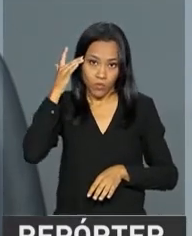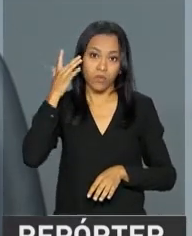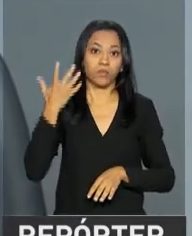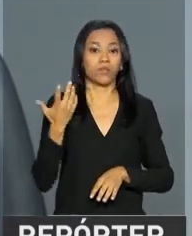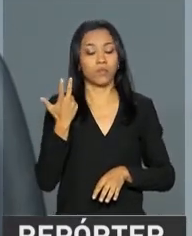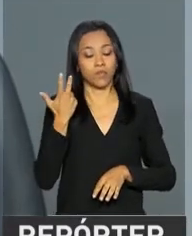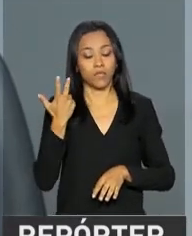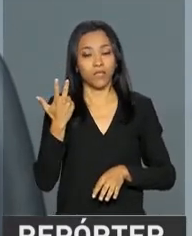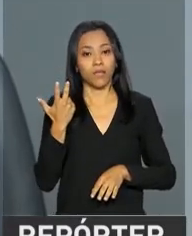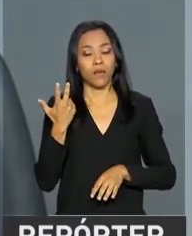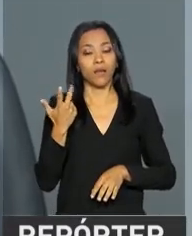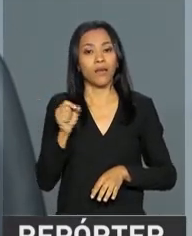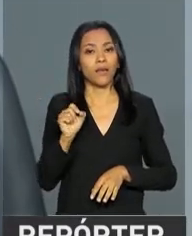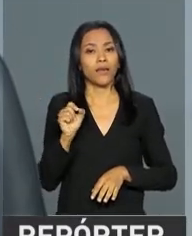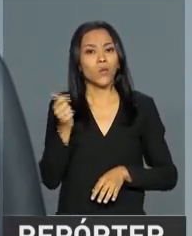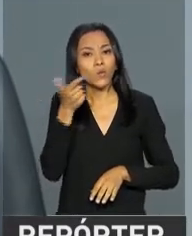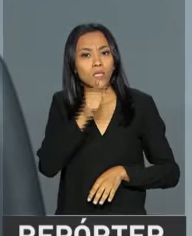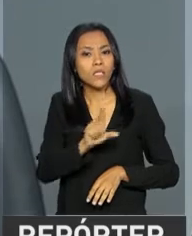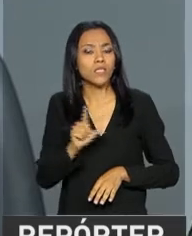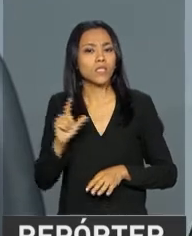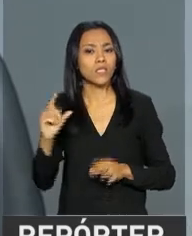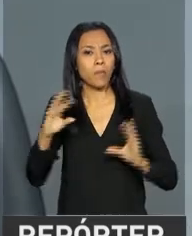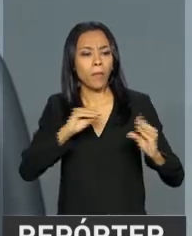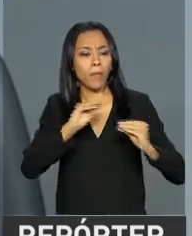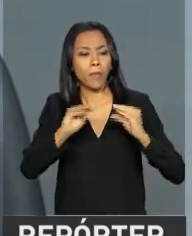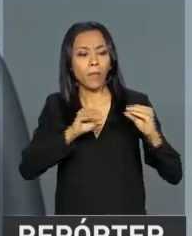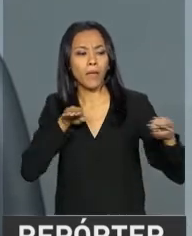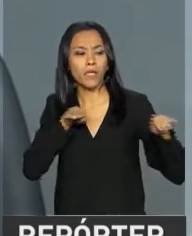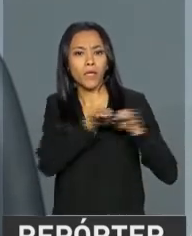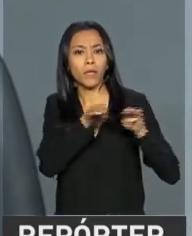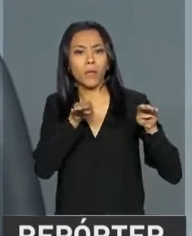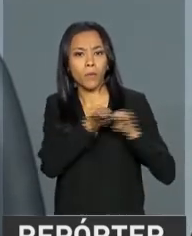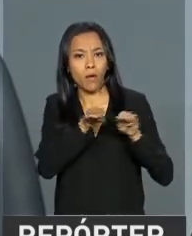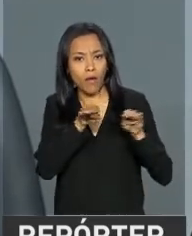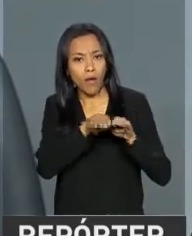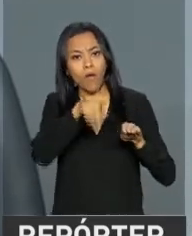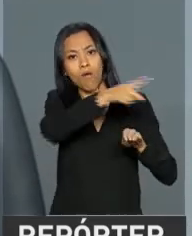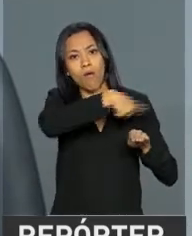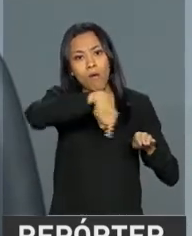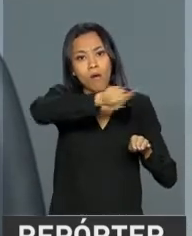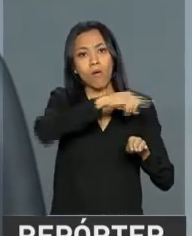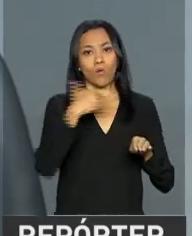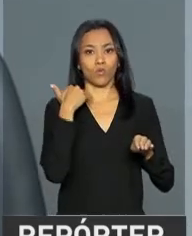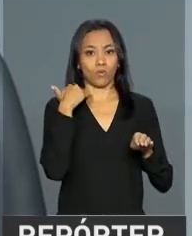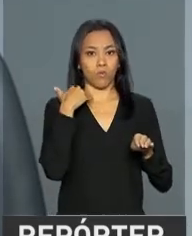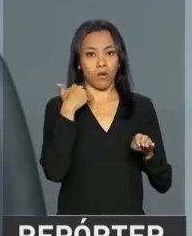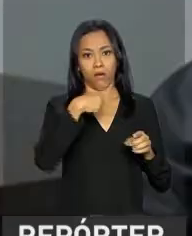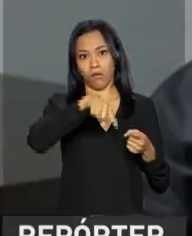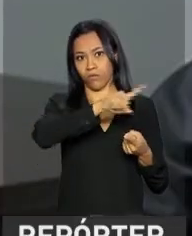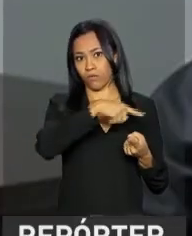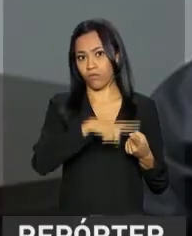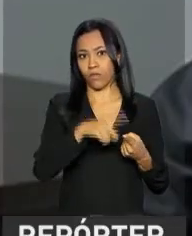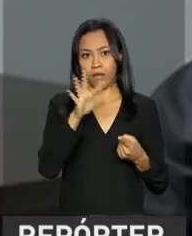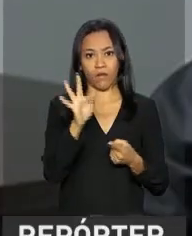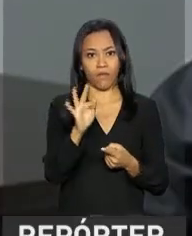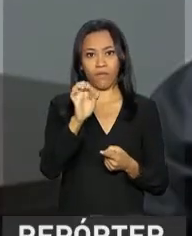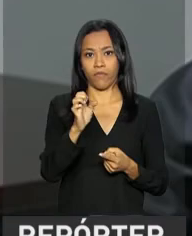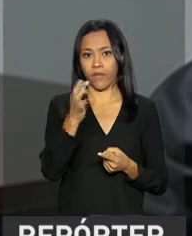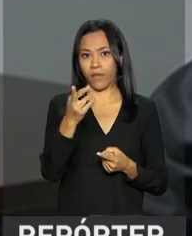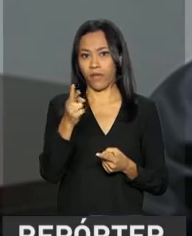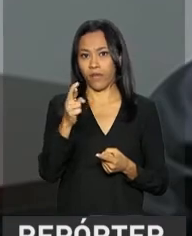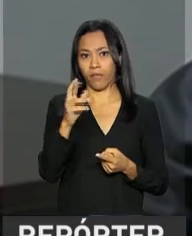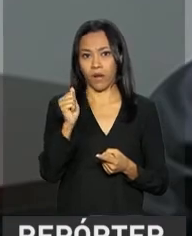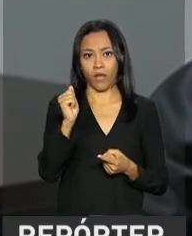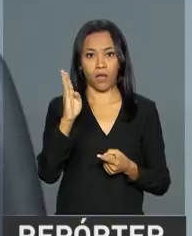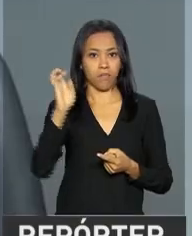sentíssemos e dialogar semus de modo igualado com instituições do porte da febraban dos bancos privados